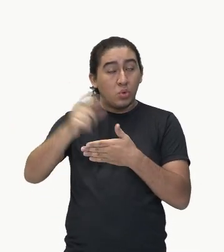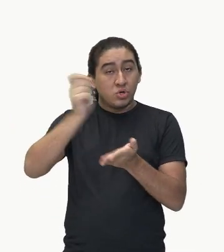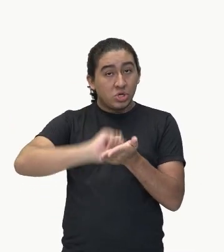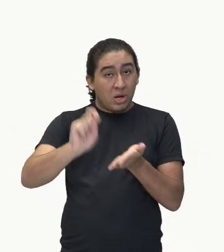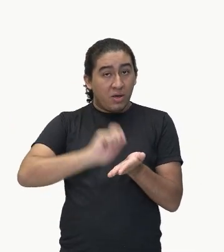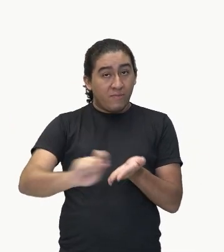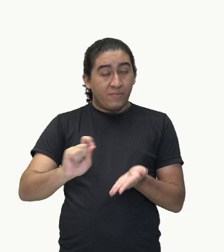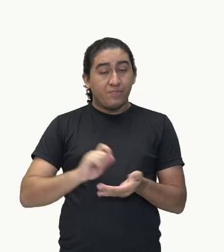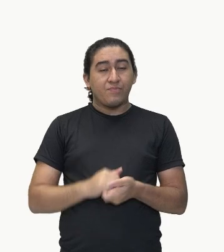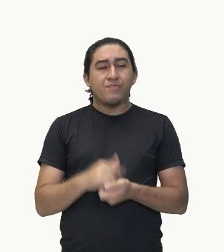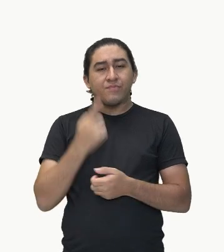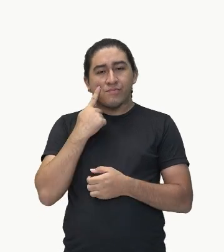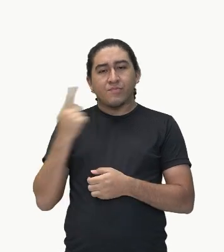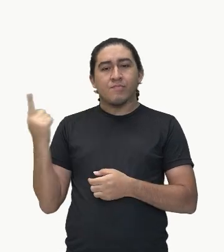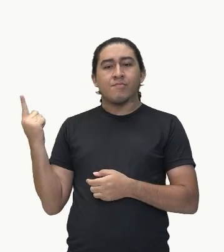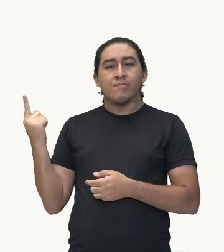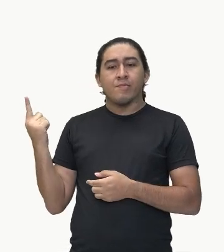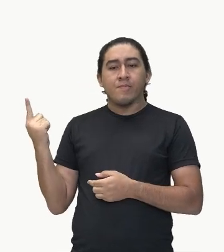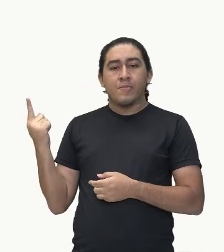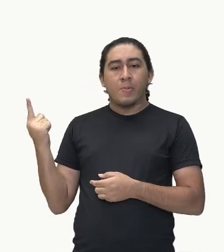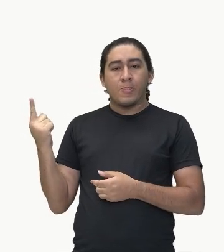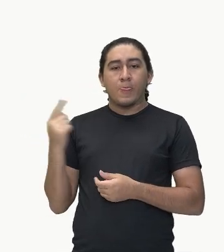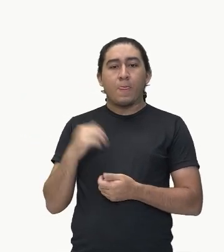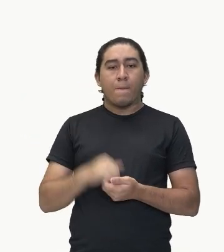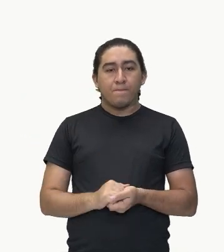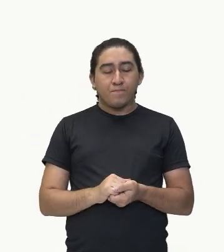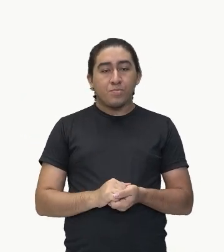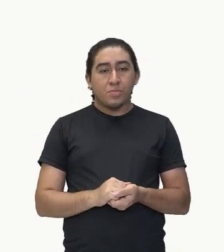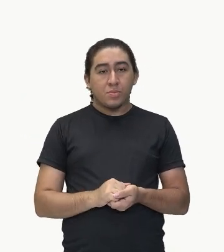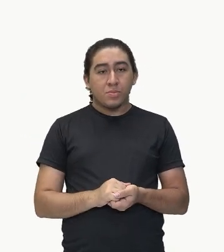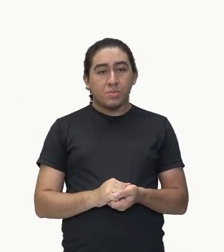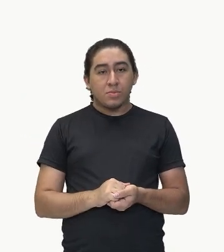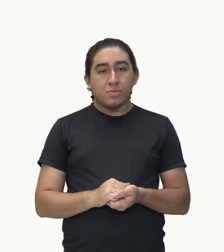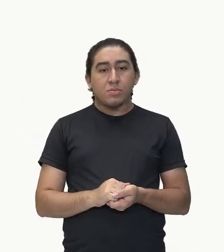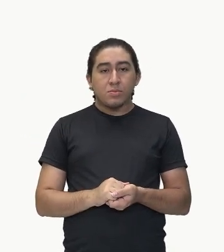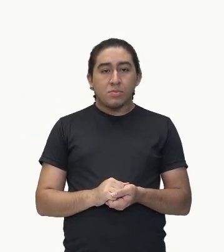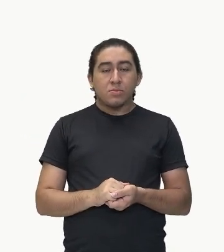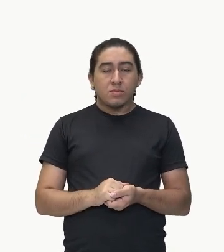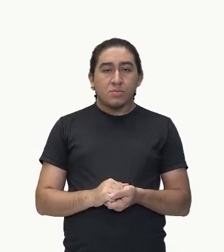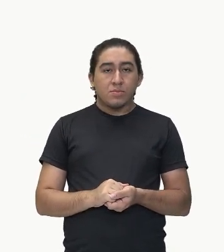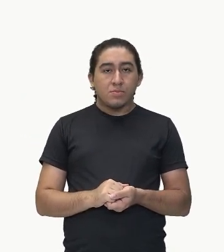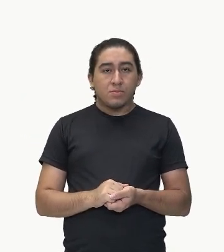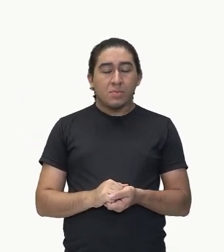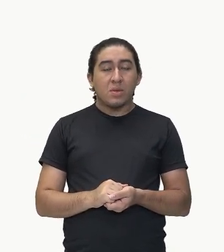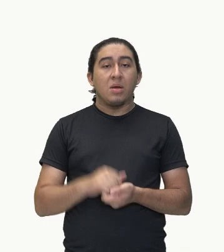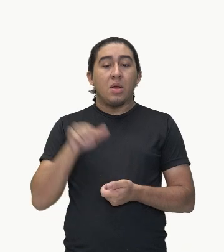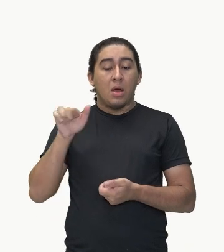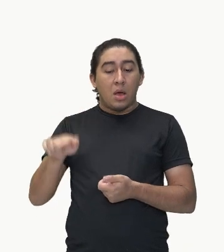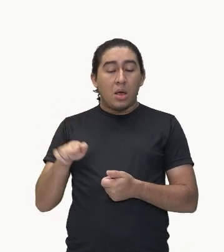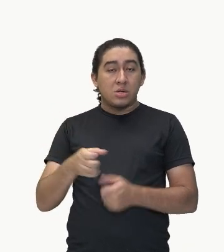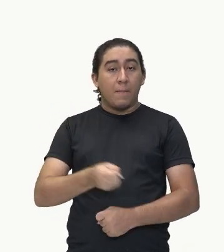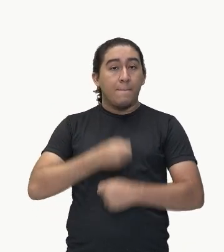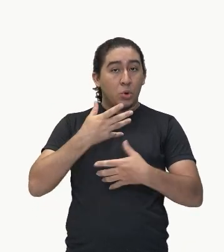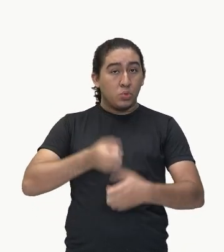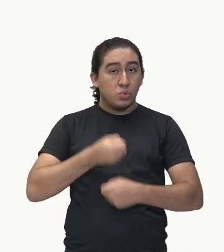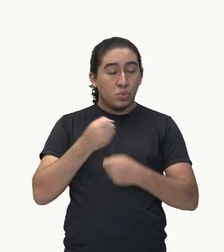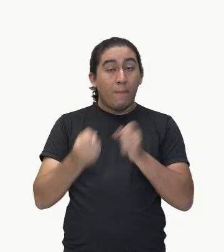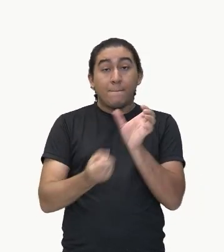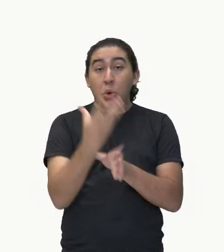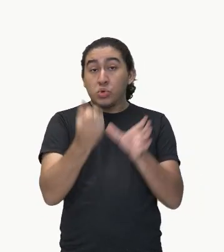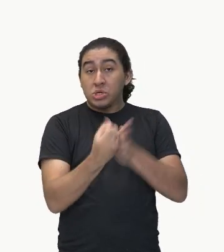escreveu. Acompanhe o seguinte: a produção literária de Fernando Pessoa vai se caracterizar por ter